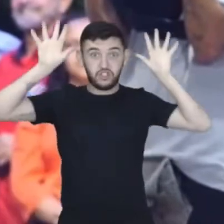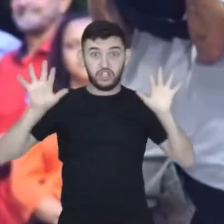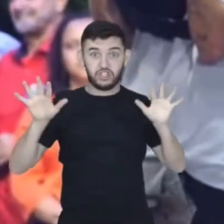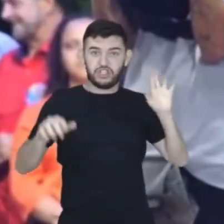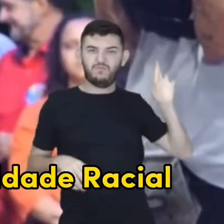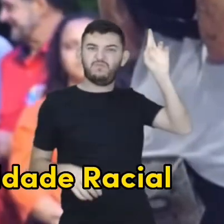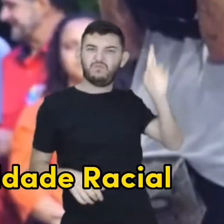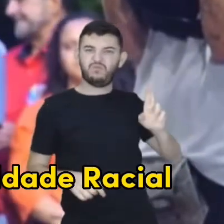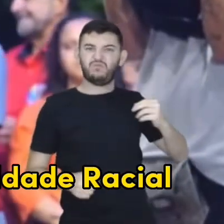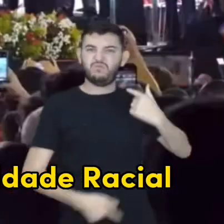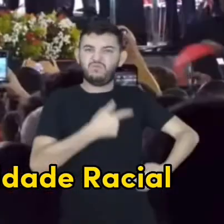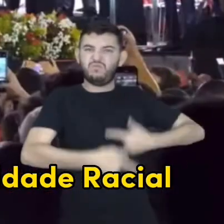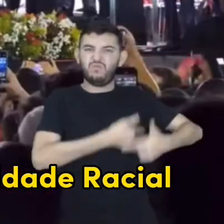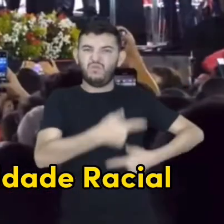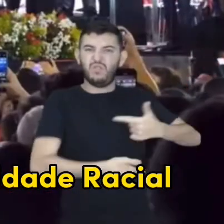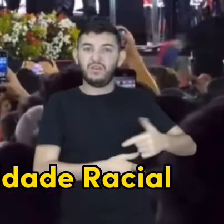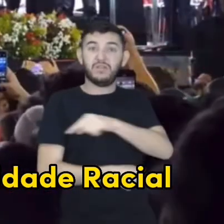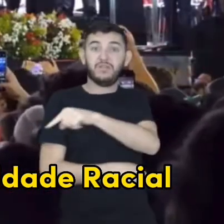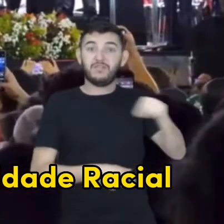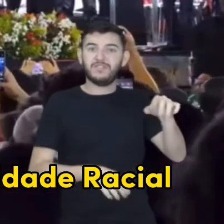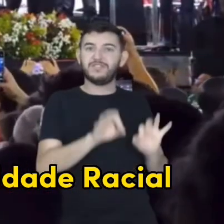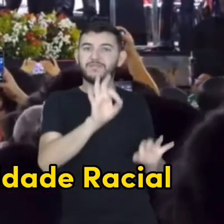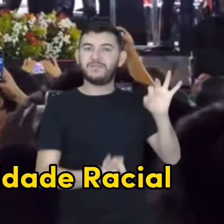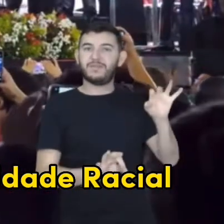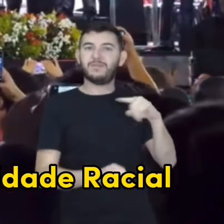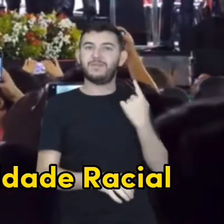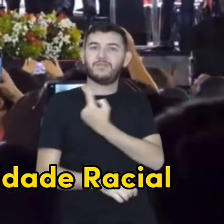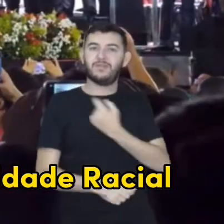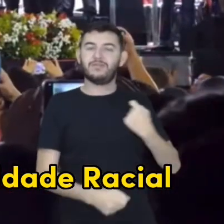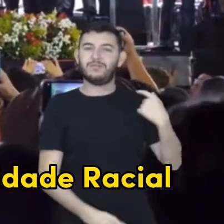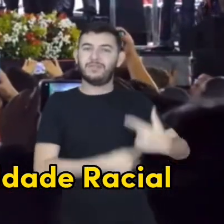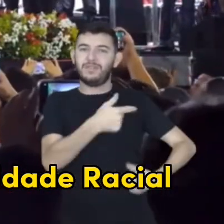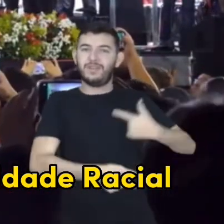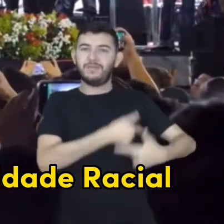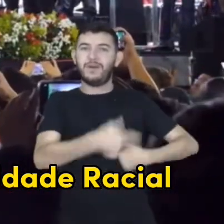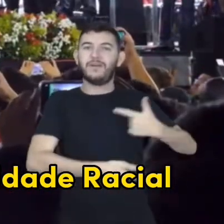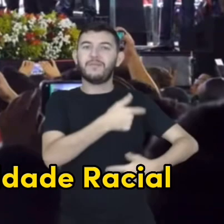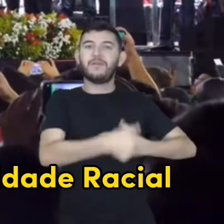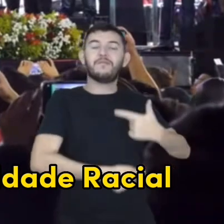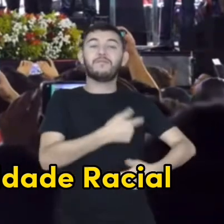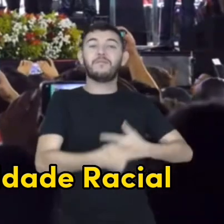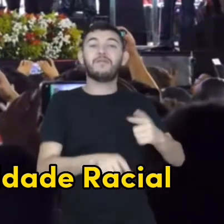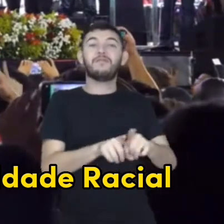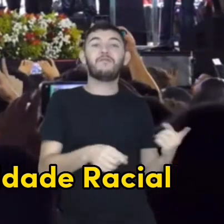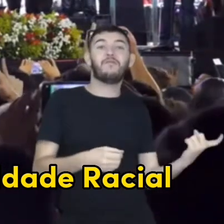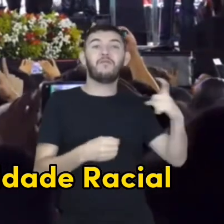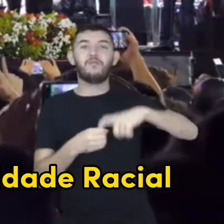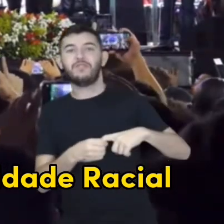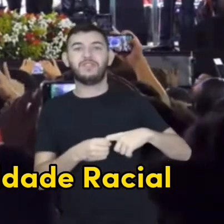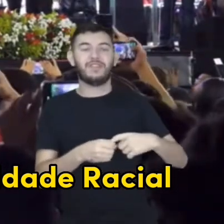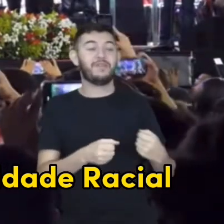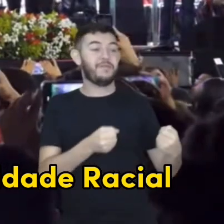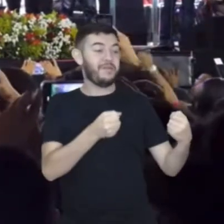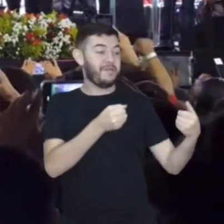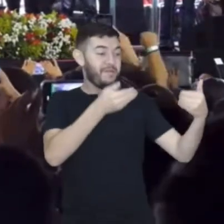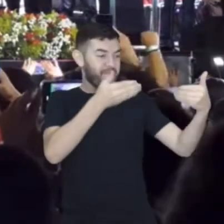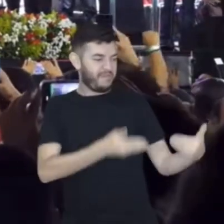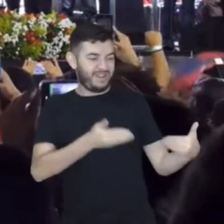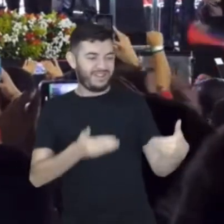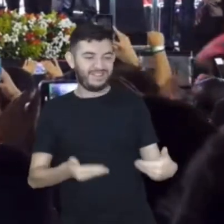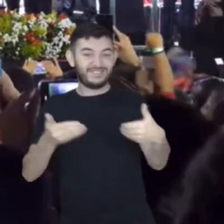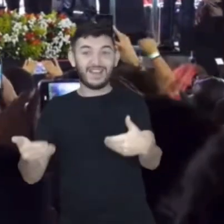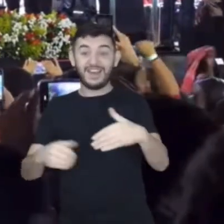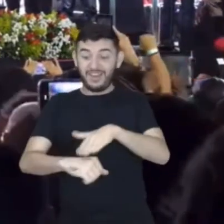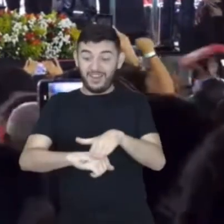preparem que a gente vai reconstruir o ministério da Igualdade racial